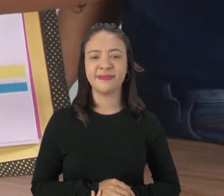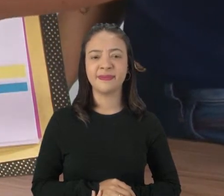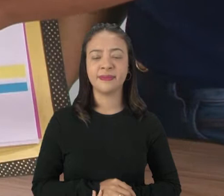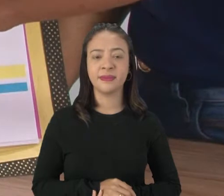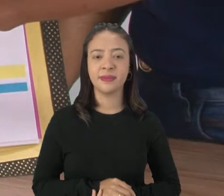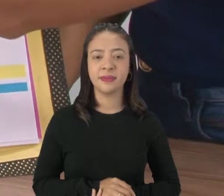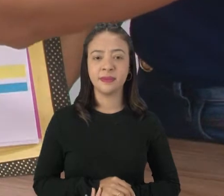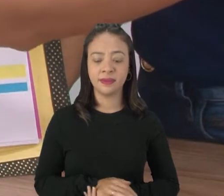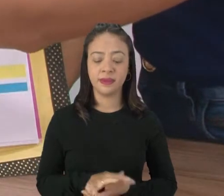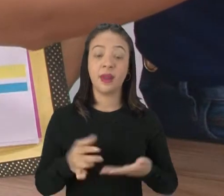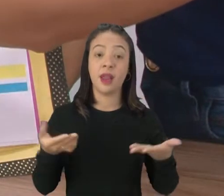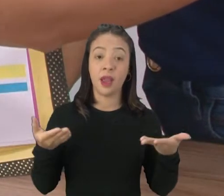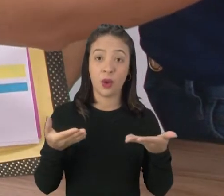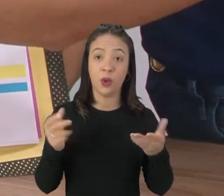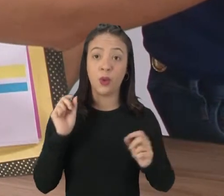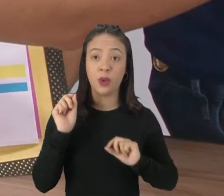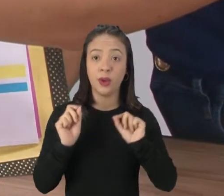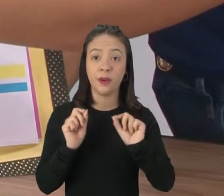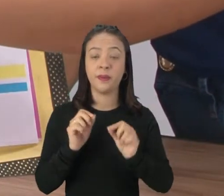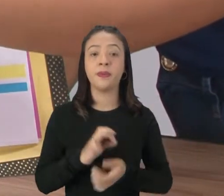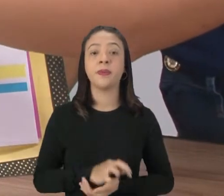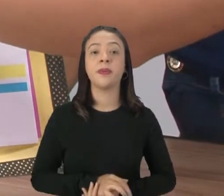Vamos ligar os